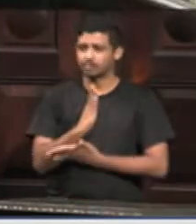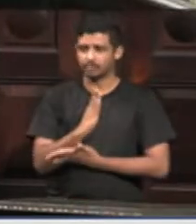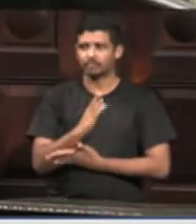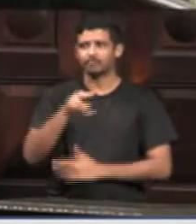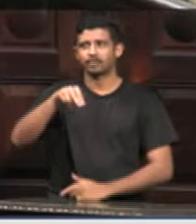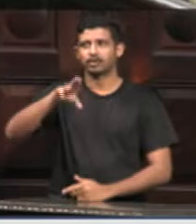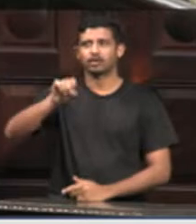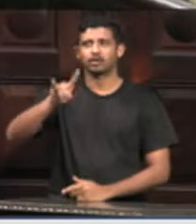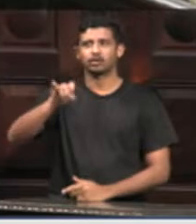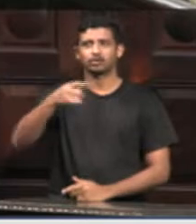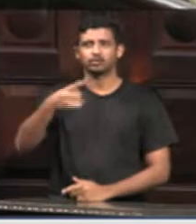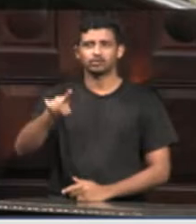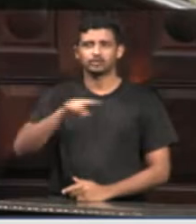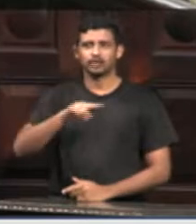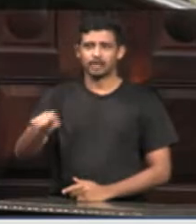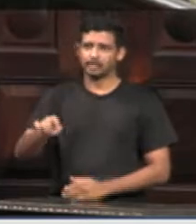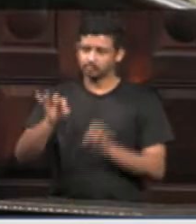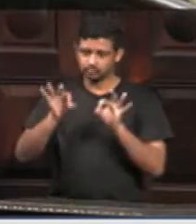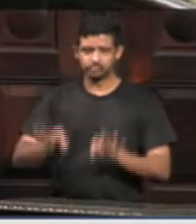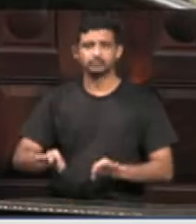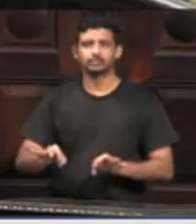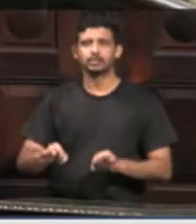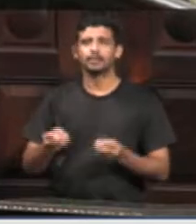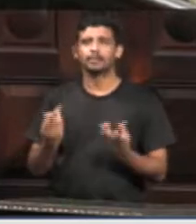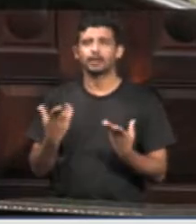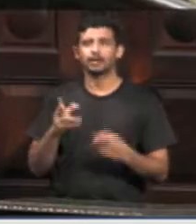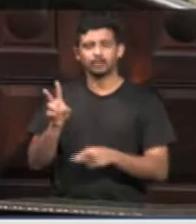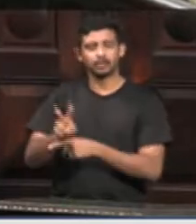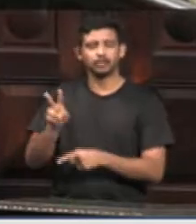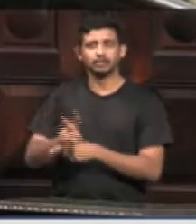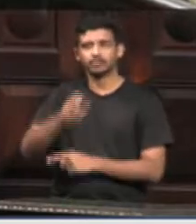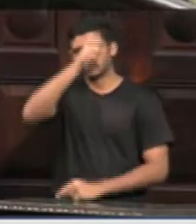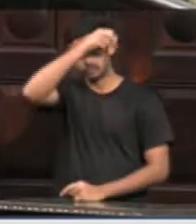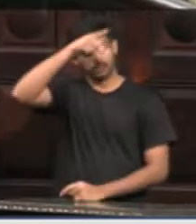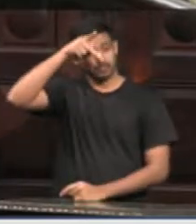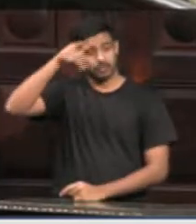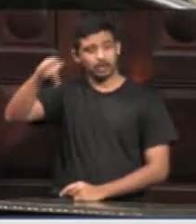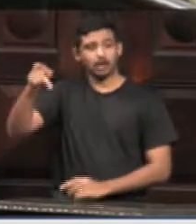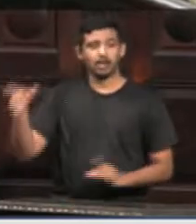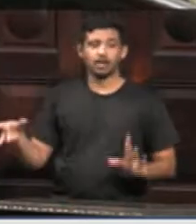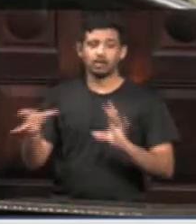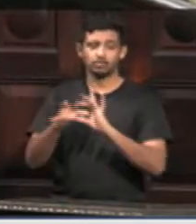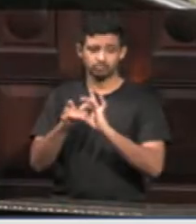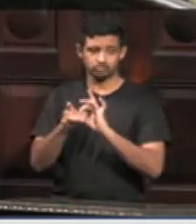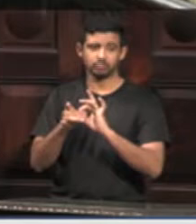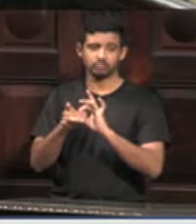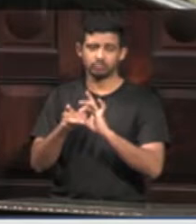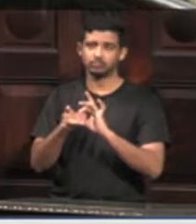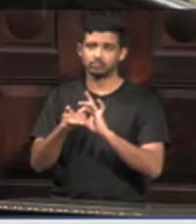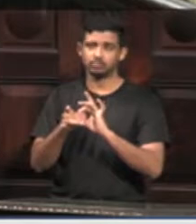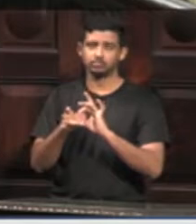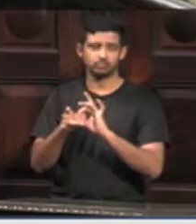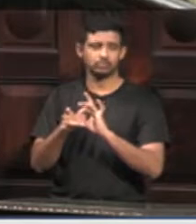de desagravo à Defensoria Pública da União, que